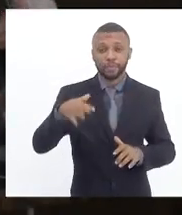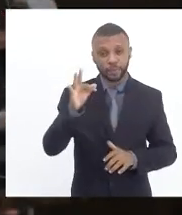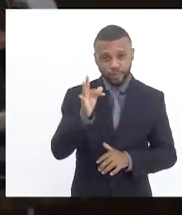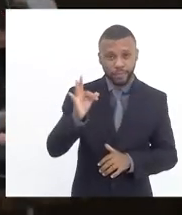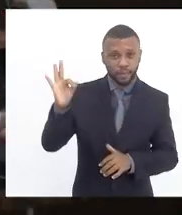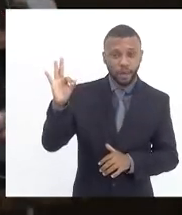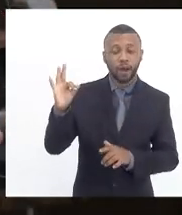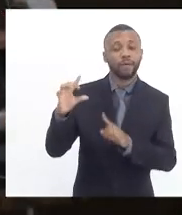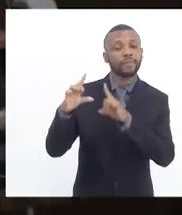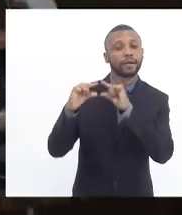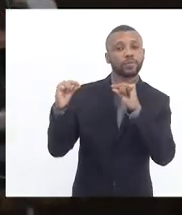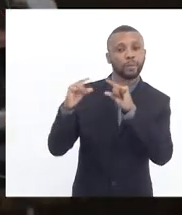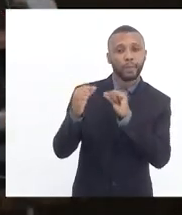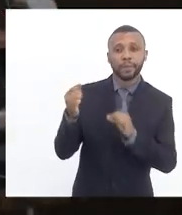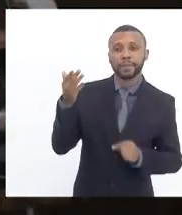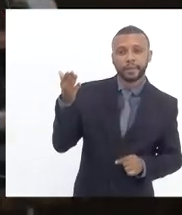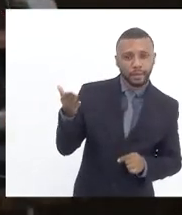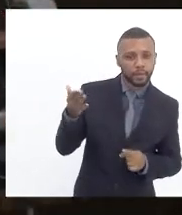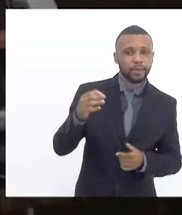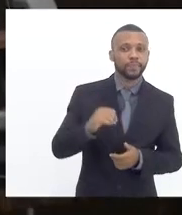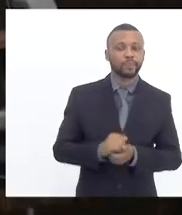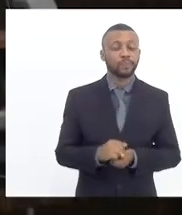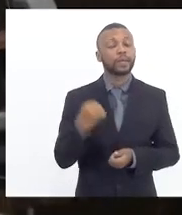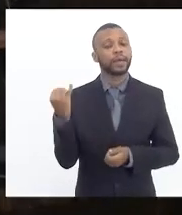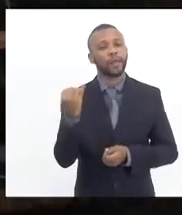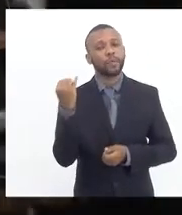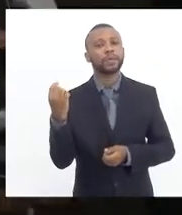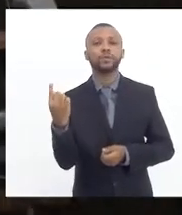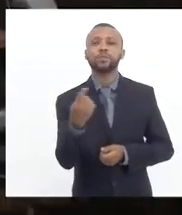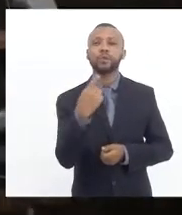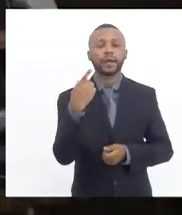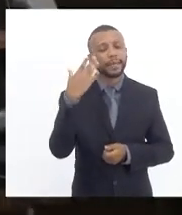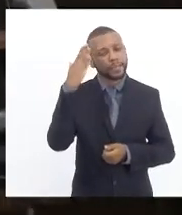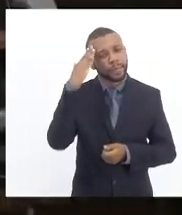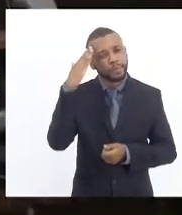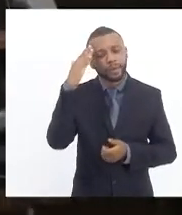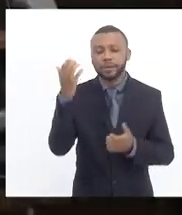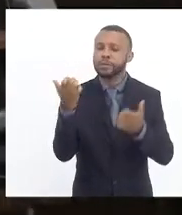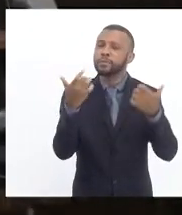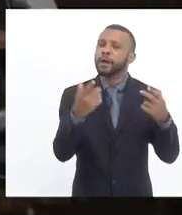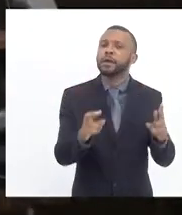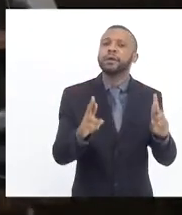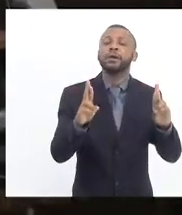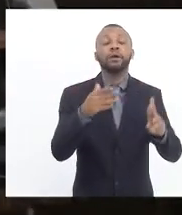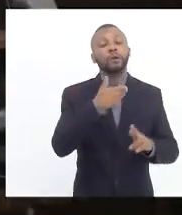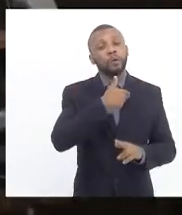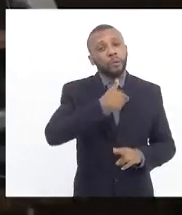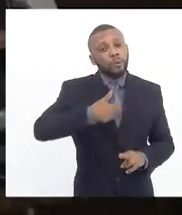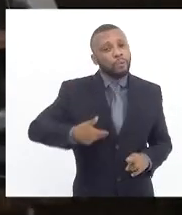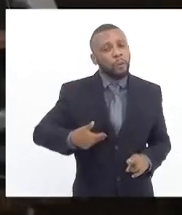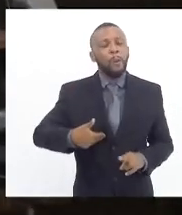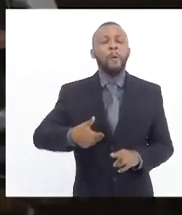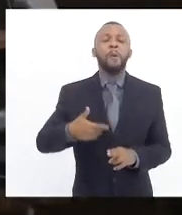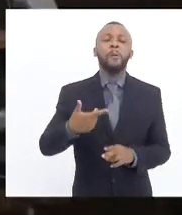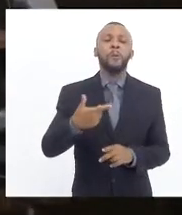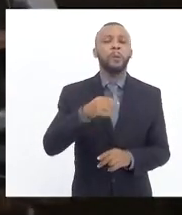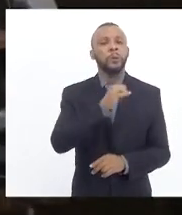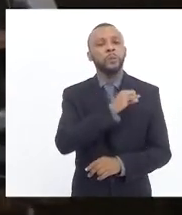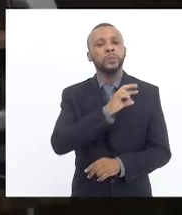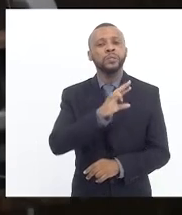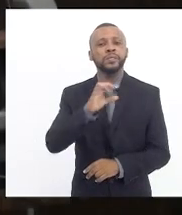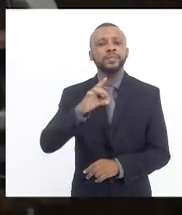decisões de Brasília então acho que é muito importante também a gente se esperar que o governo do estado tem uma relação